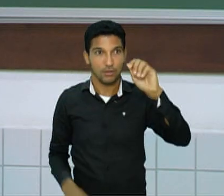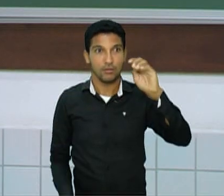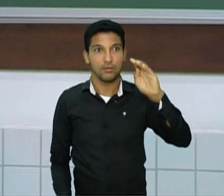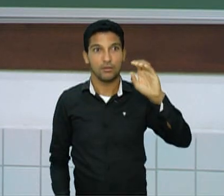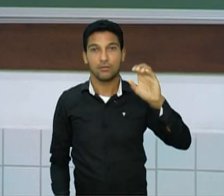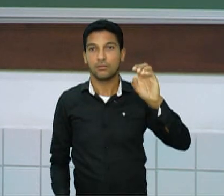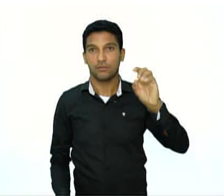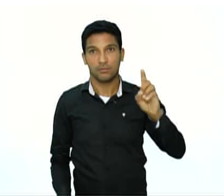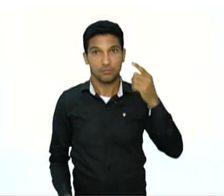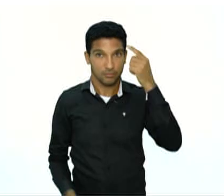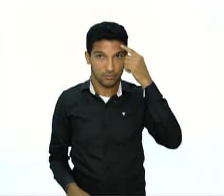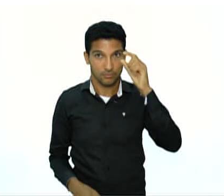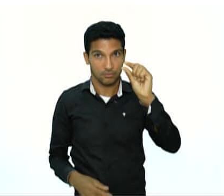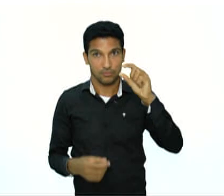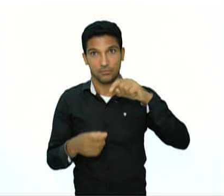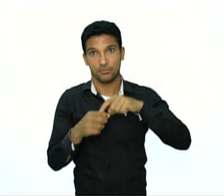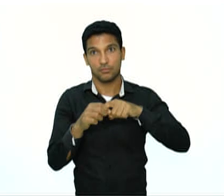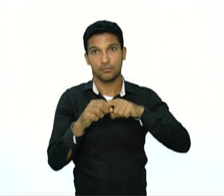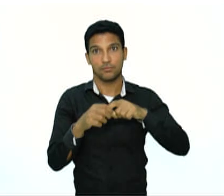já retorno.